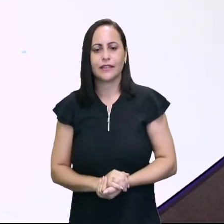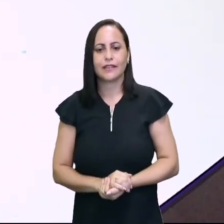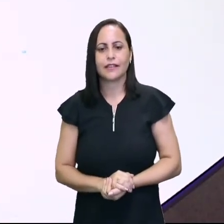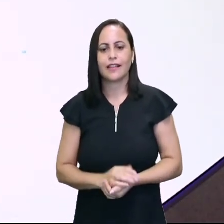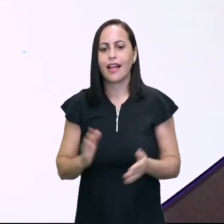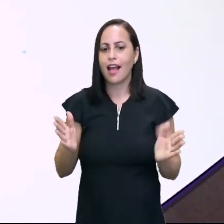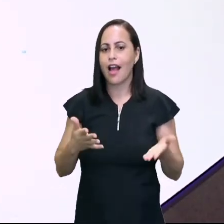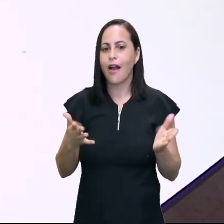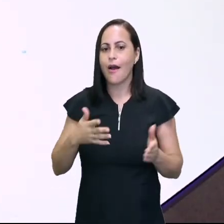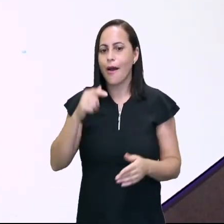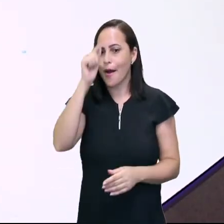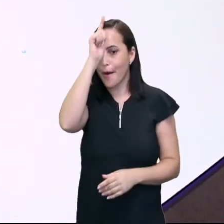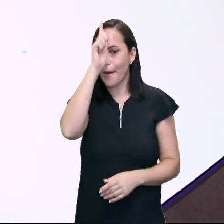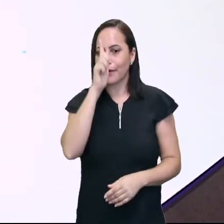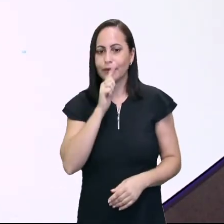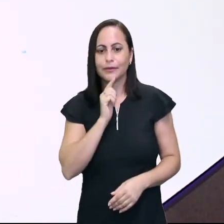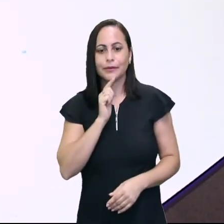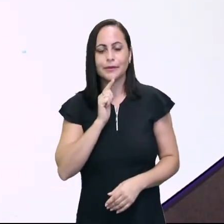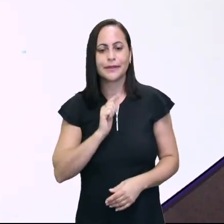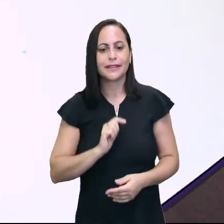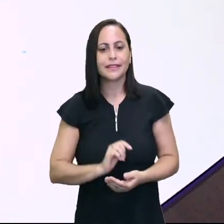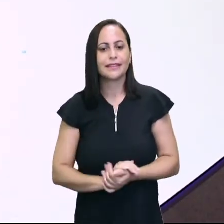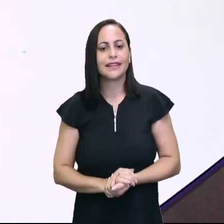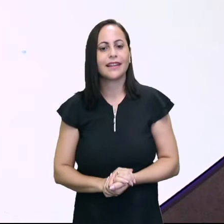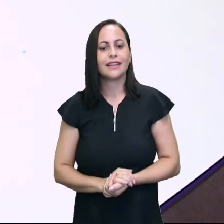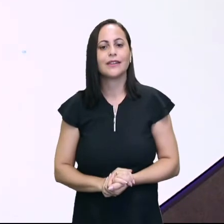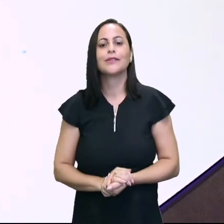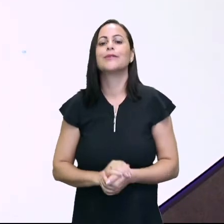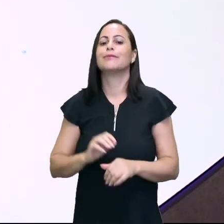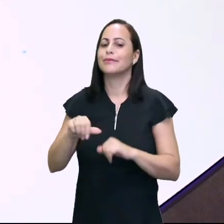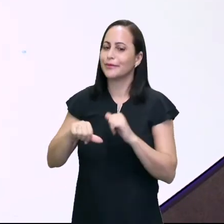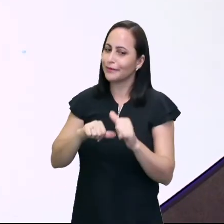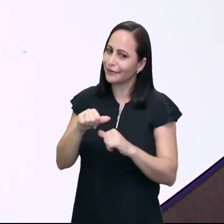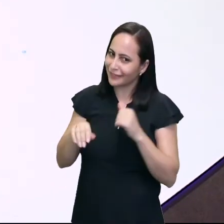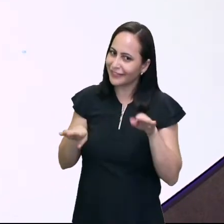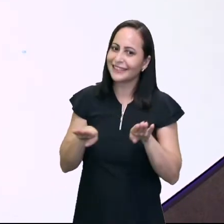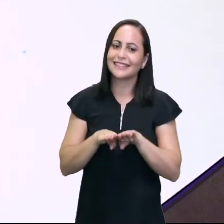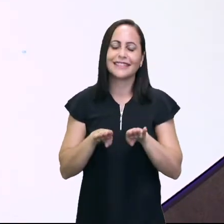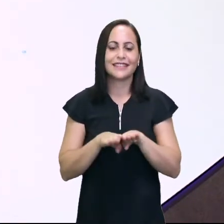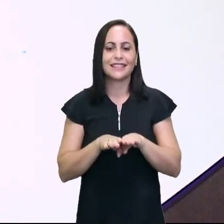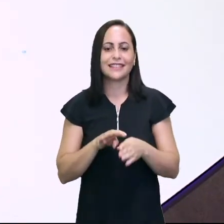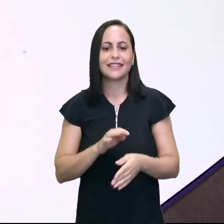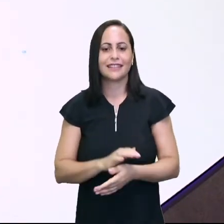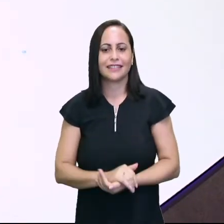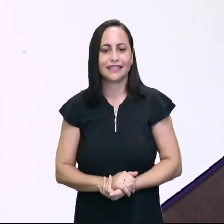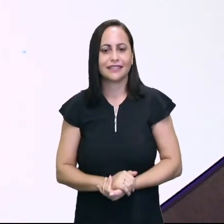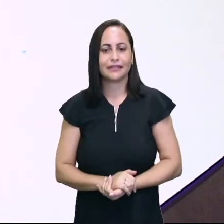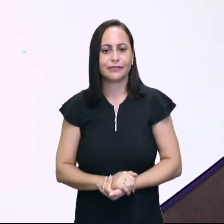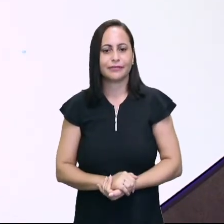Agora o amarelo. Esse amarelo, o meu tá aqui embaixo e o seu tá aqui em cima.